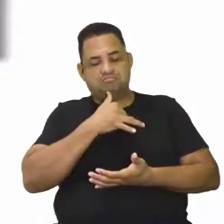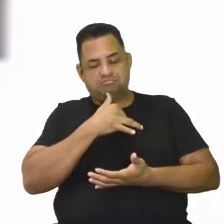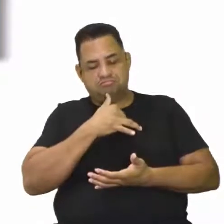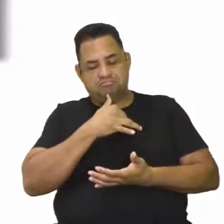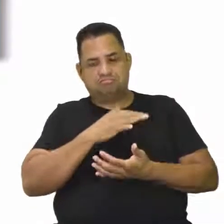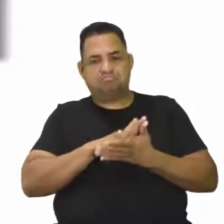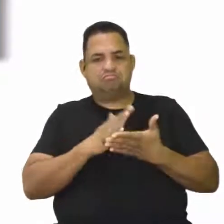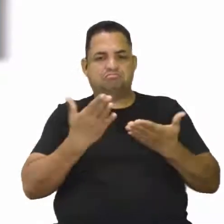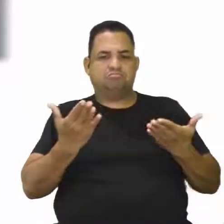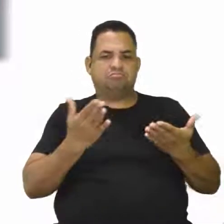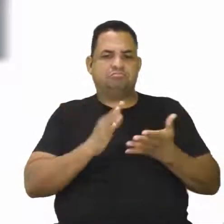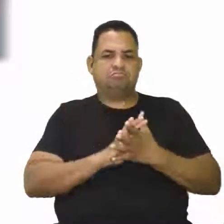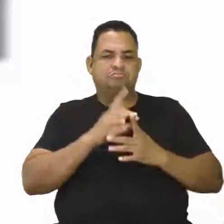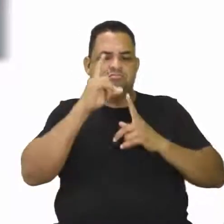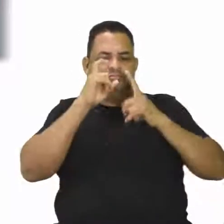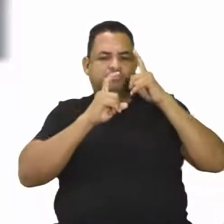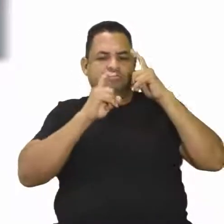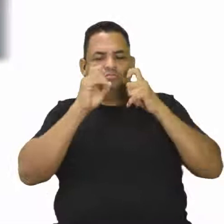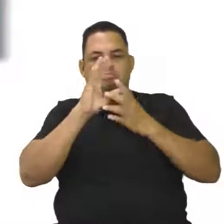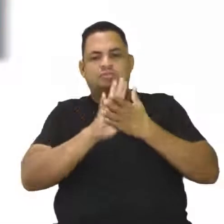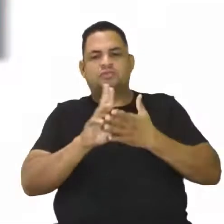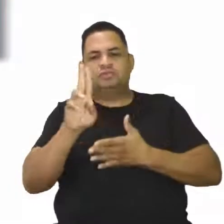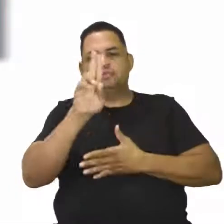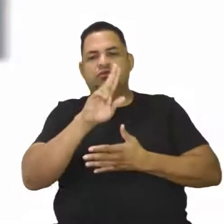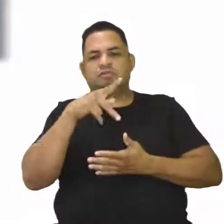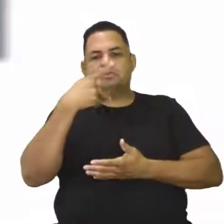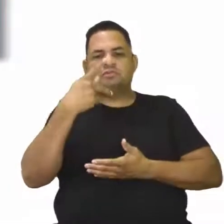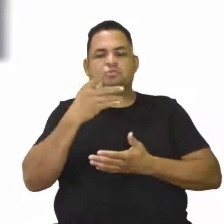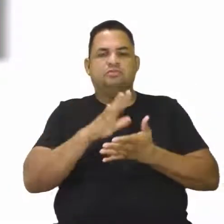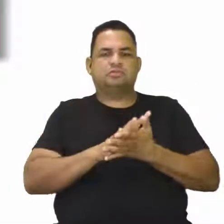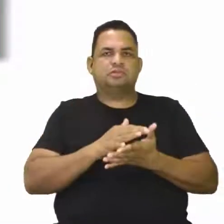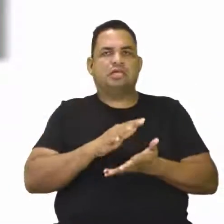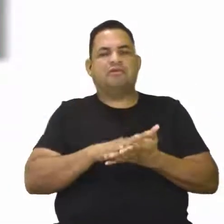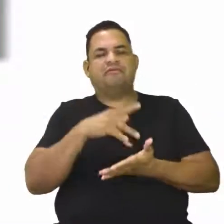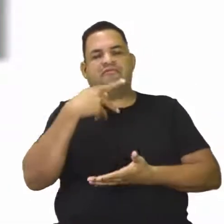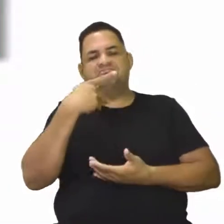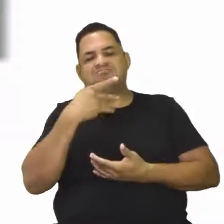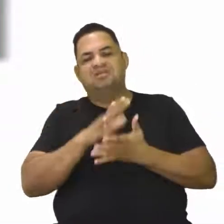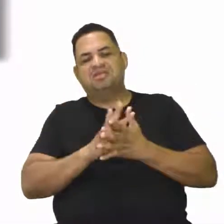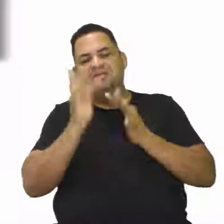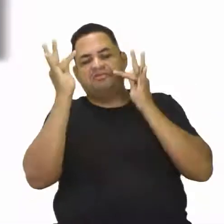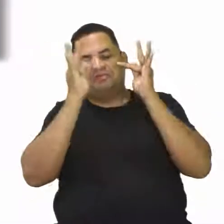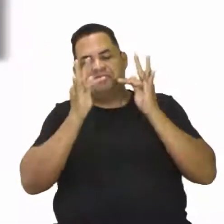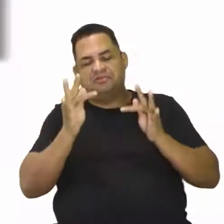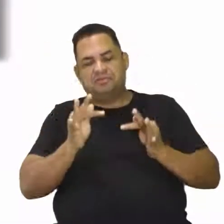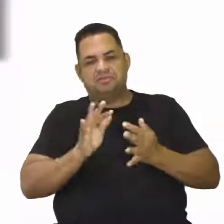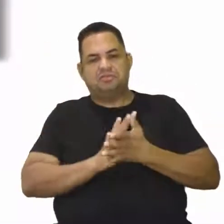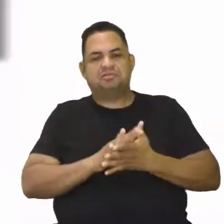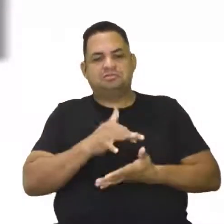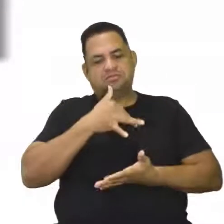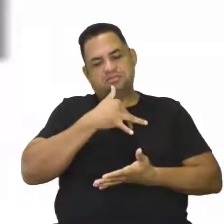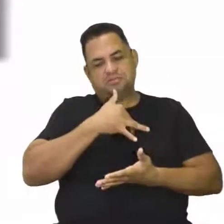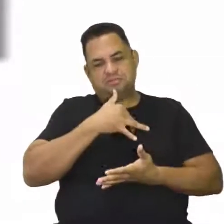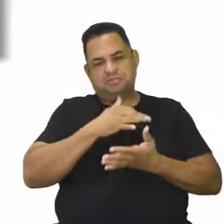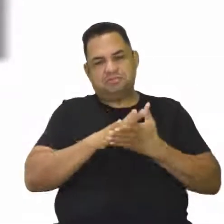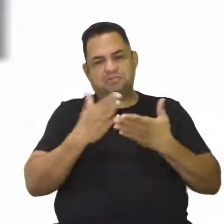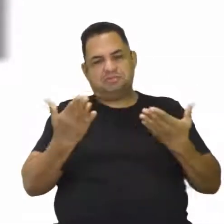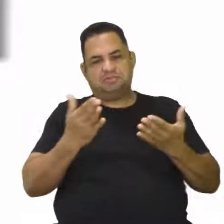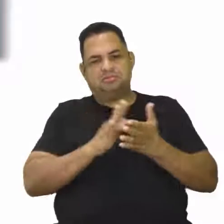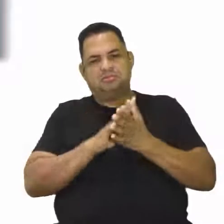tristeza. Expressões que a gente utiliza para falar que se a gente está feliz, se a gente está triste. Vamos fazer